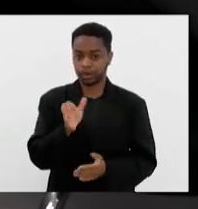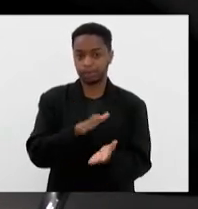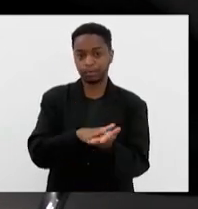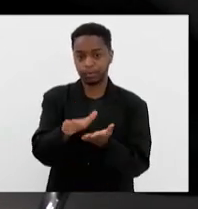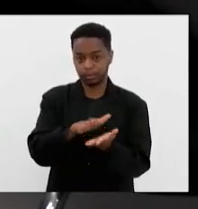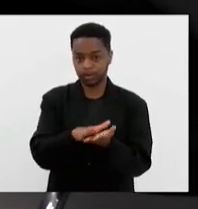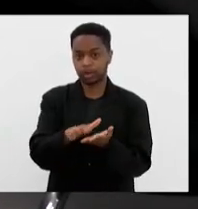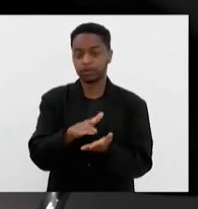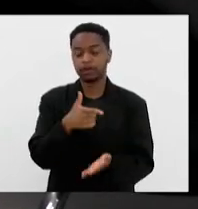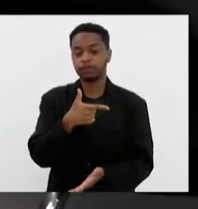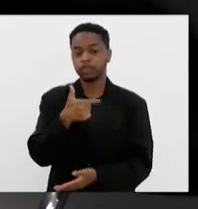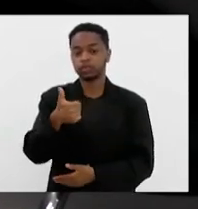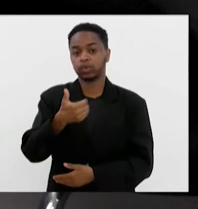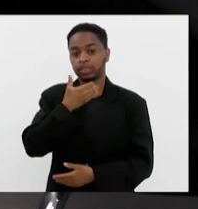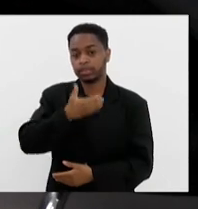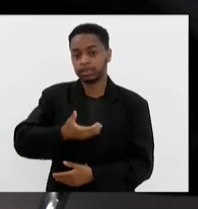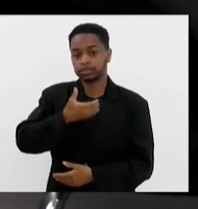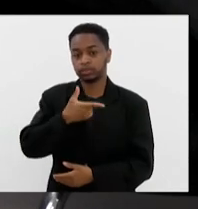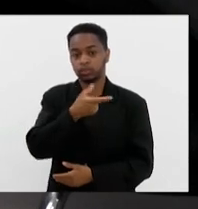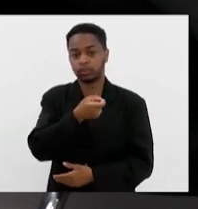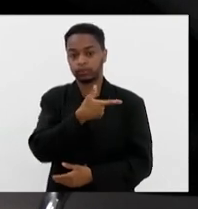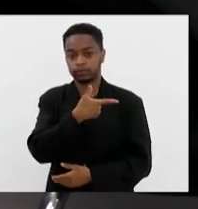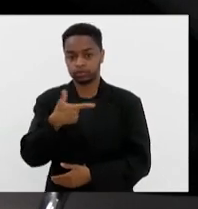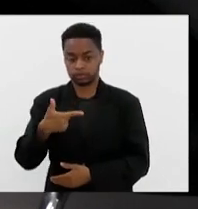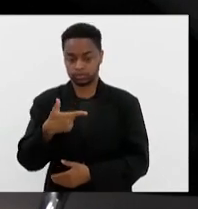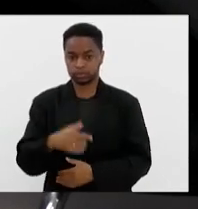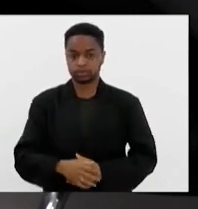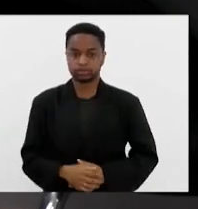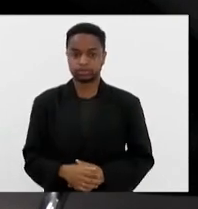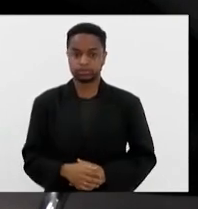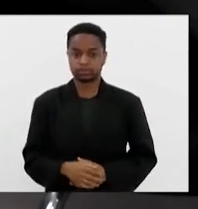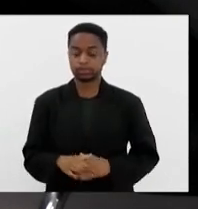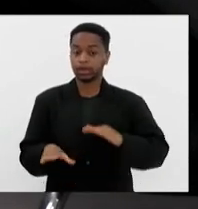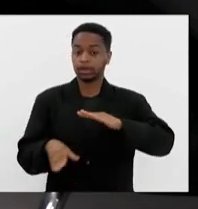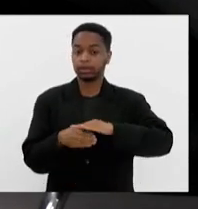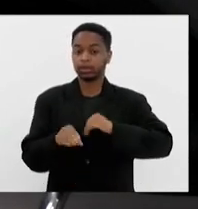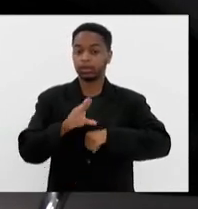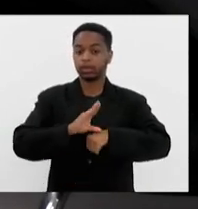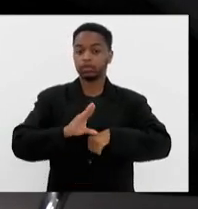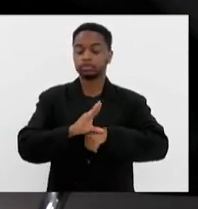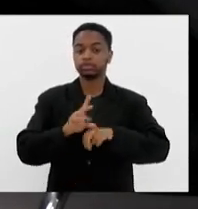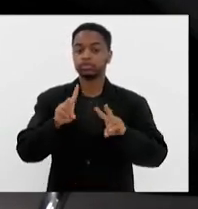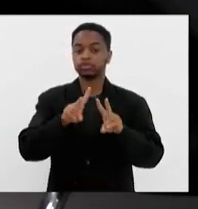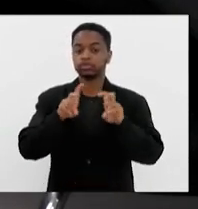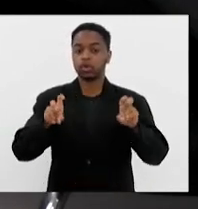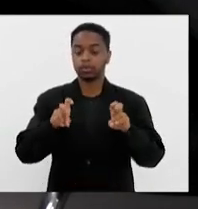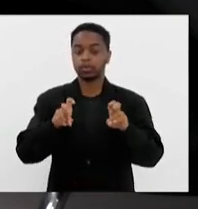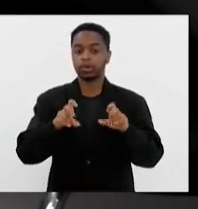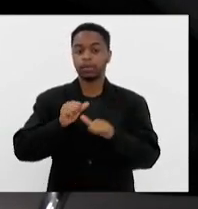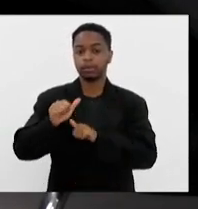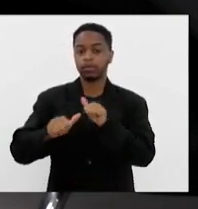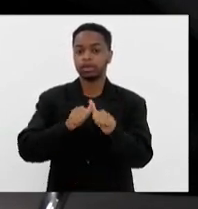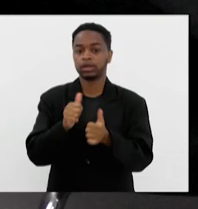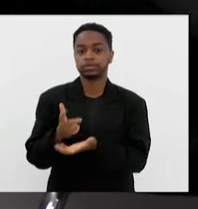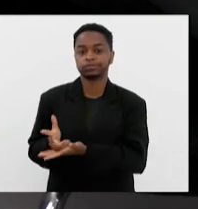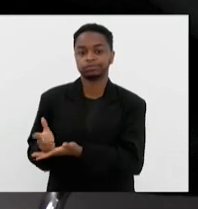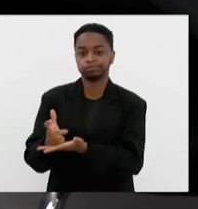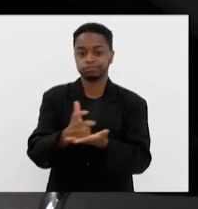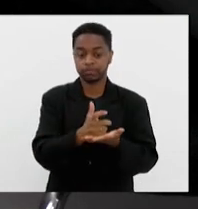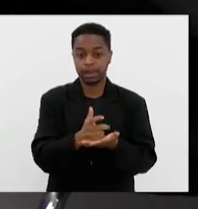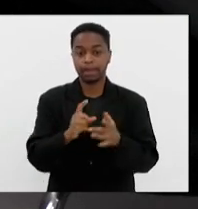em 21 de dezembro de 22. É a emenda constitucional, MIC, da reforma tributária. E